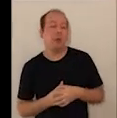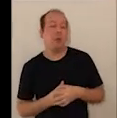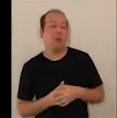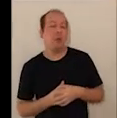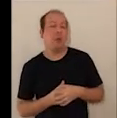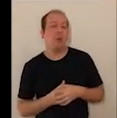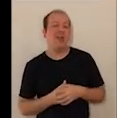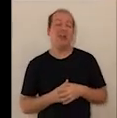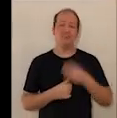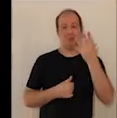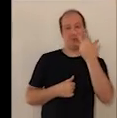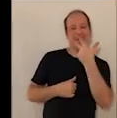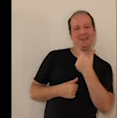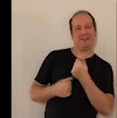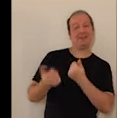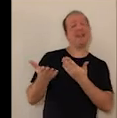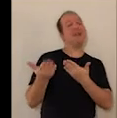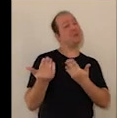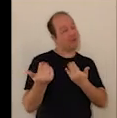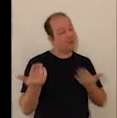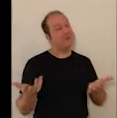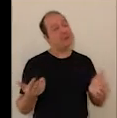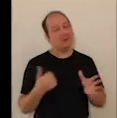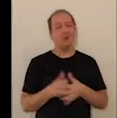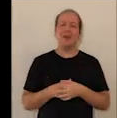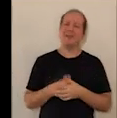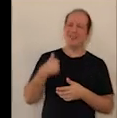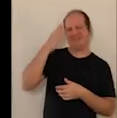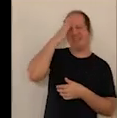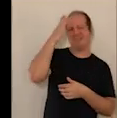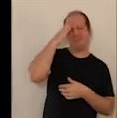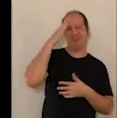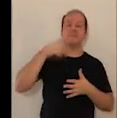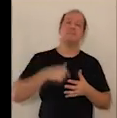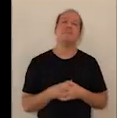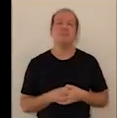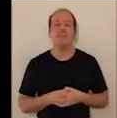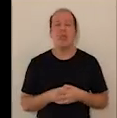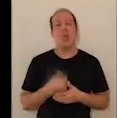É bonita, é jovem. Tá. E você sabe que sou amigo